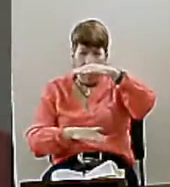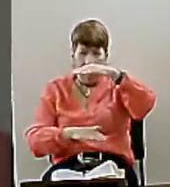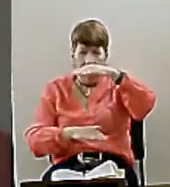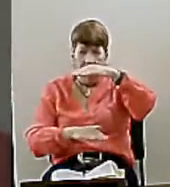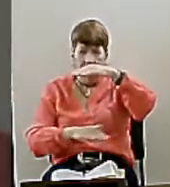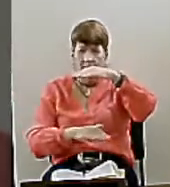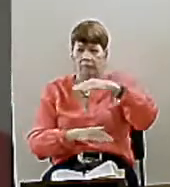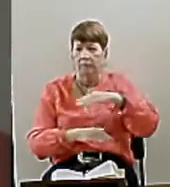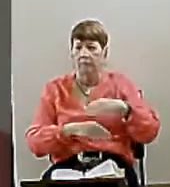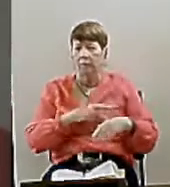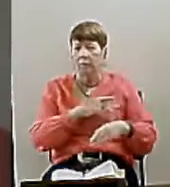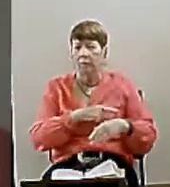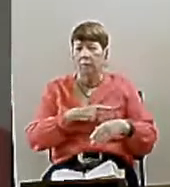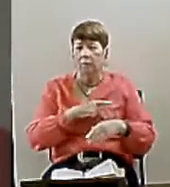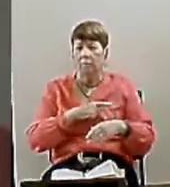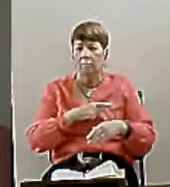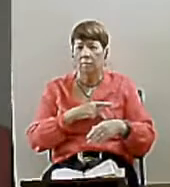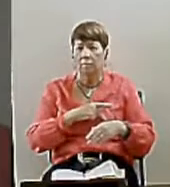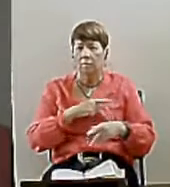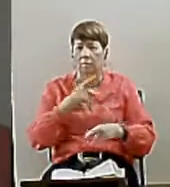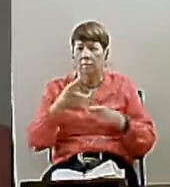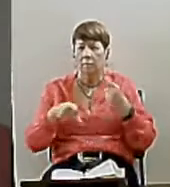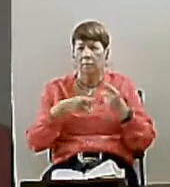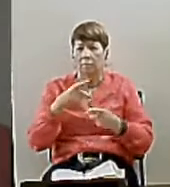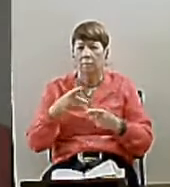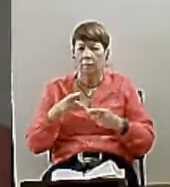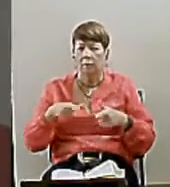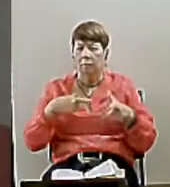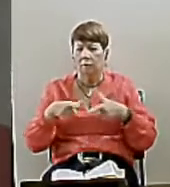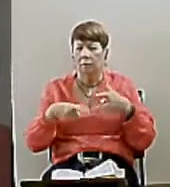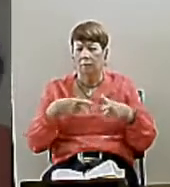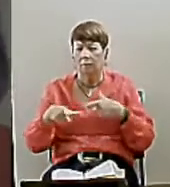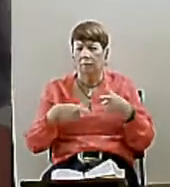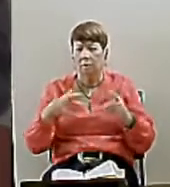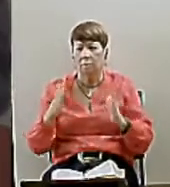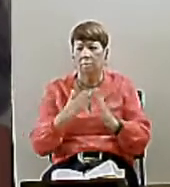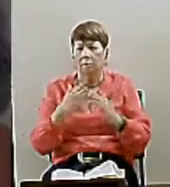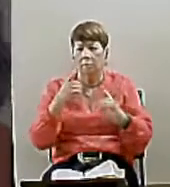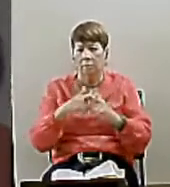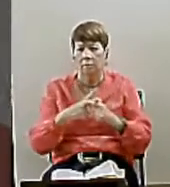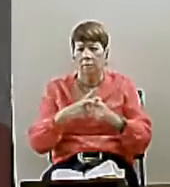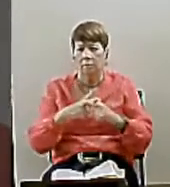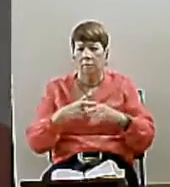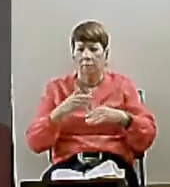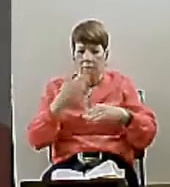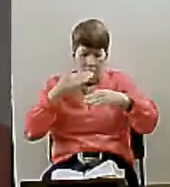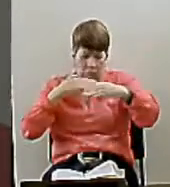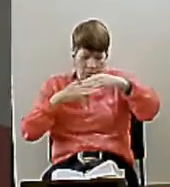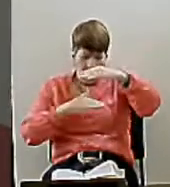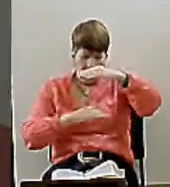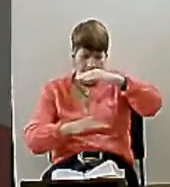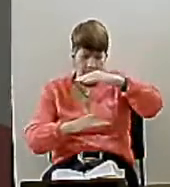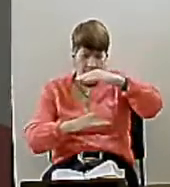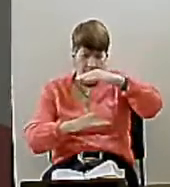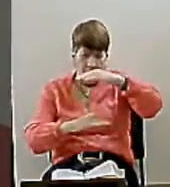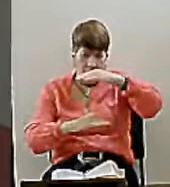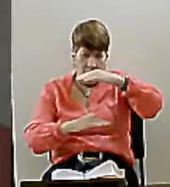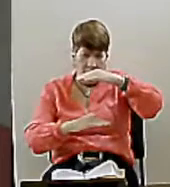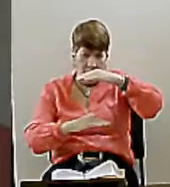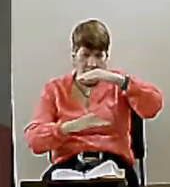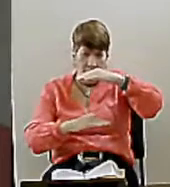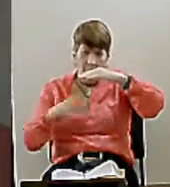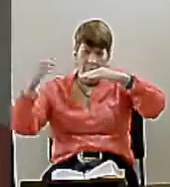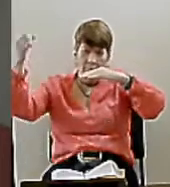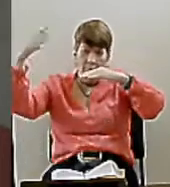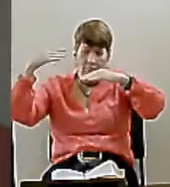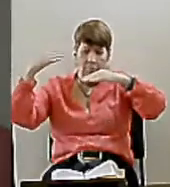O que Paulo está querendo dizer é que toda a ação dele no trabalho da igreja foi colocada de baixo da ação da Graça